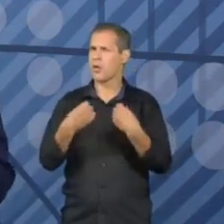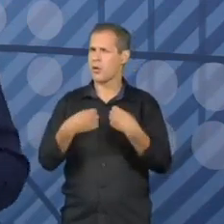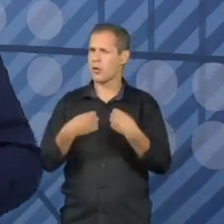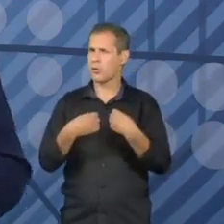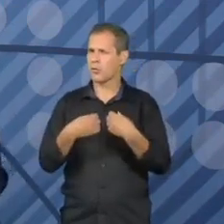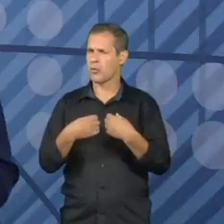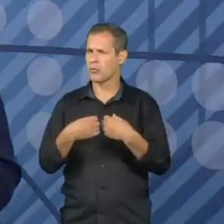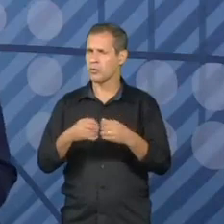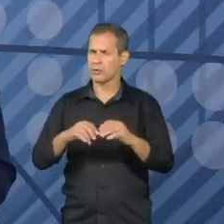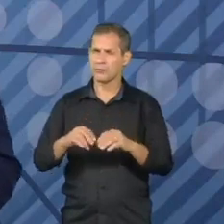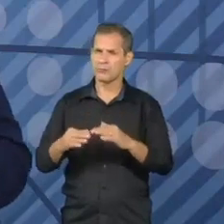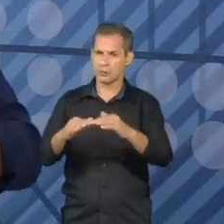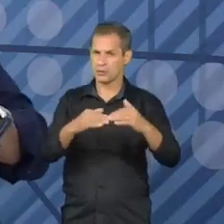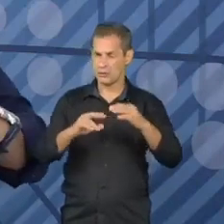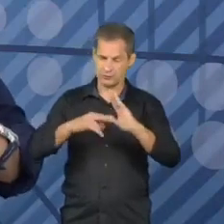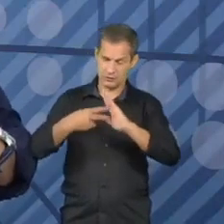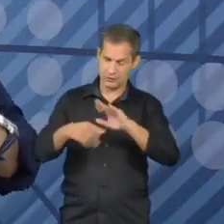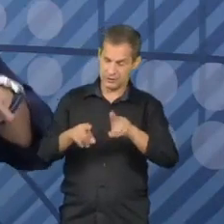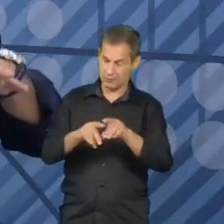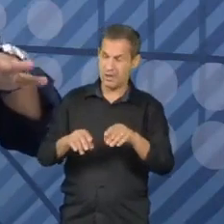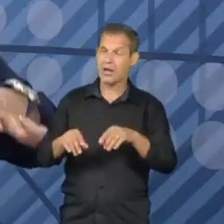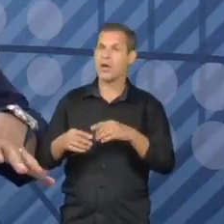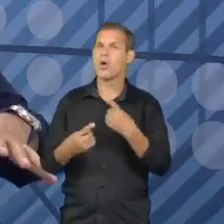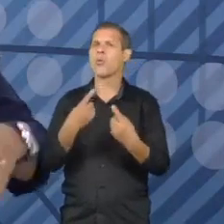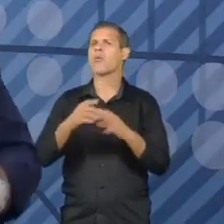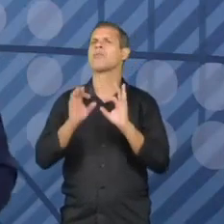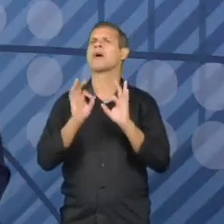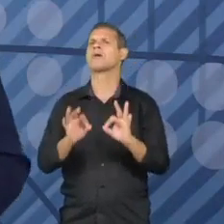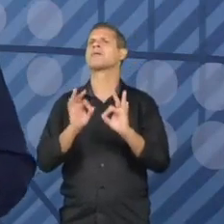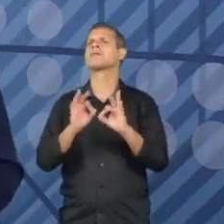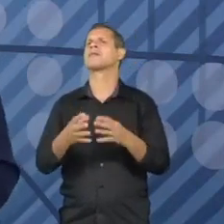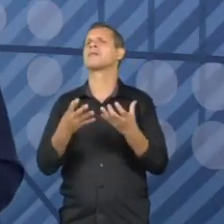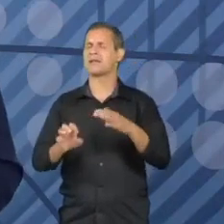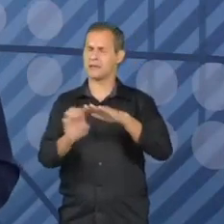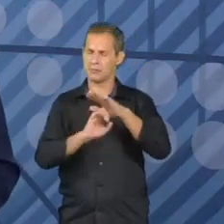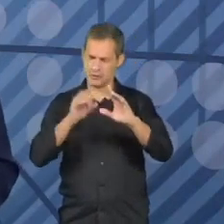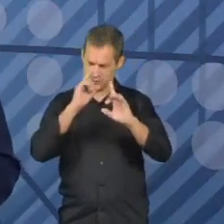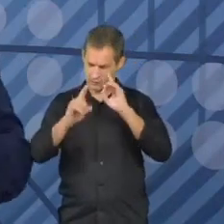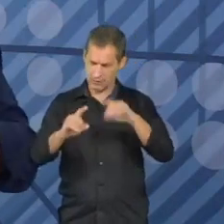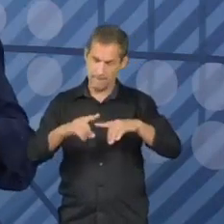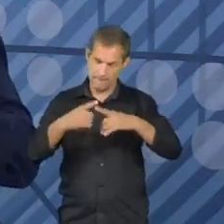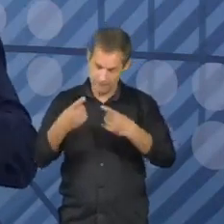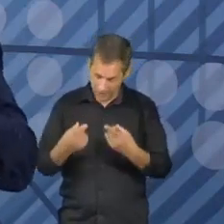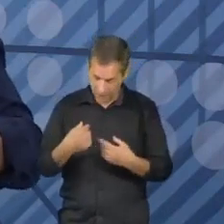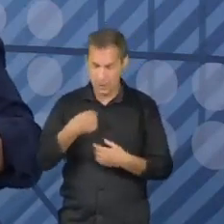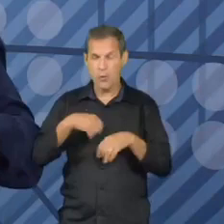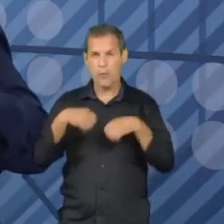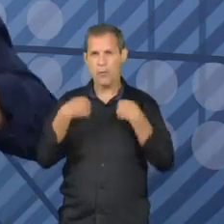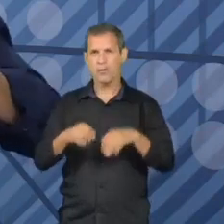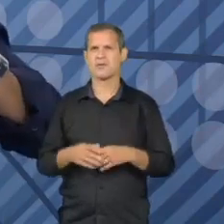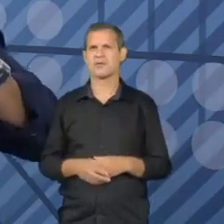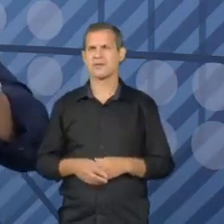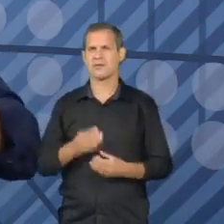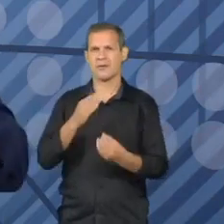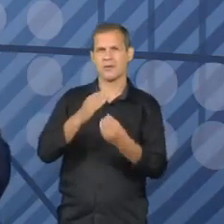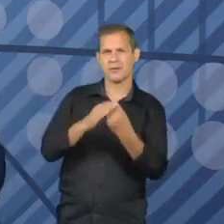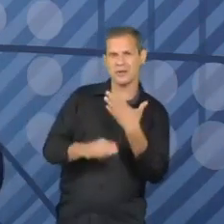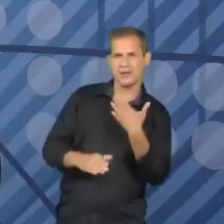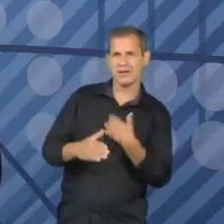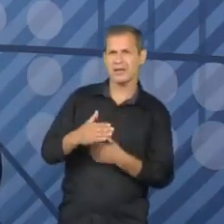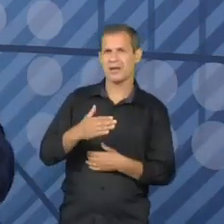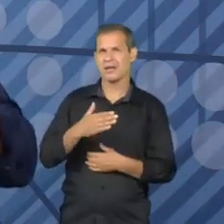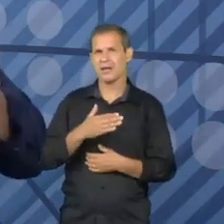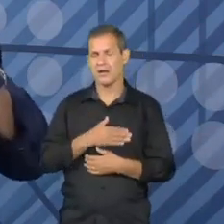nível de significância, qual vai ser também a precisão que ela quer desses dados, e aí eu só preciso gerar a minha